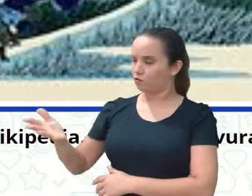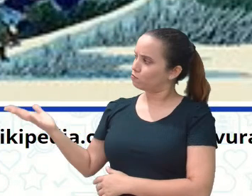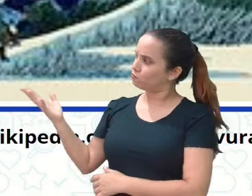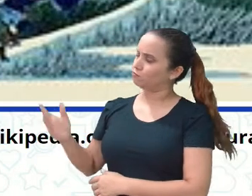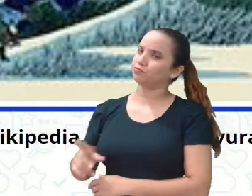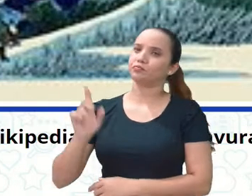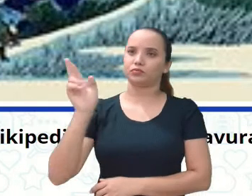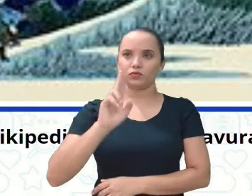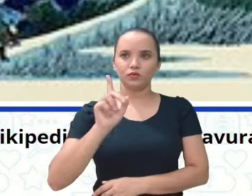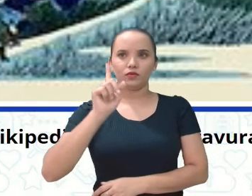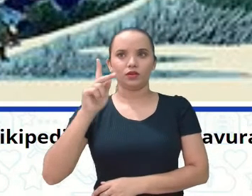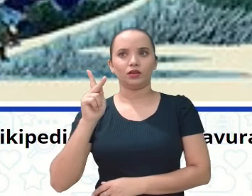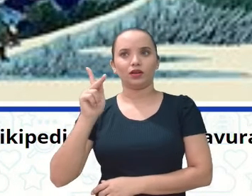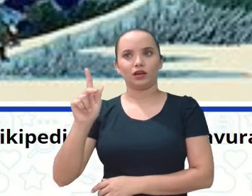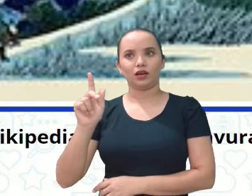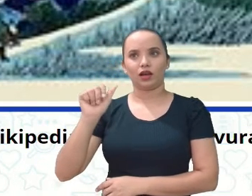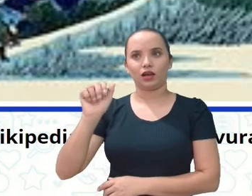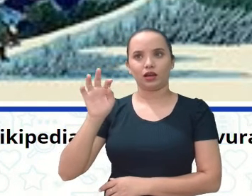Katsushika